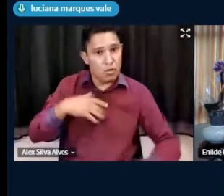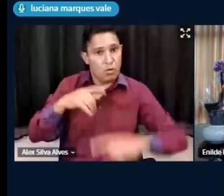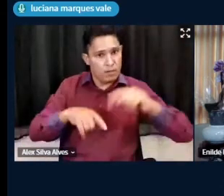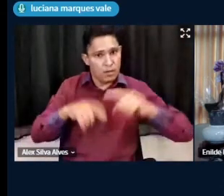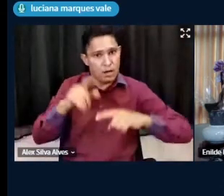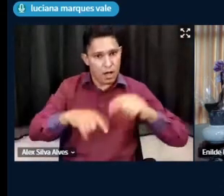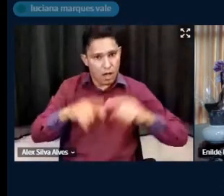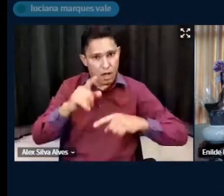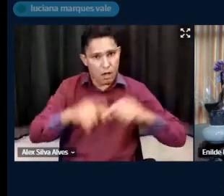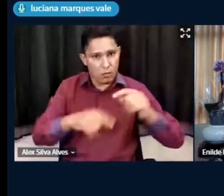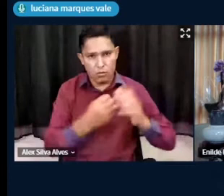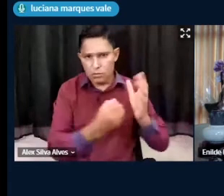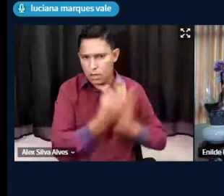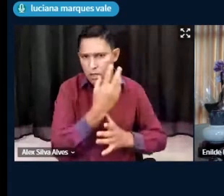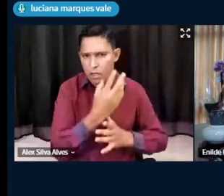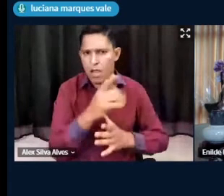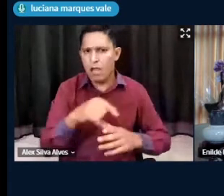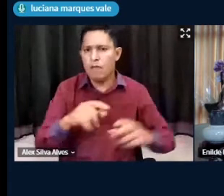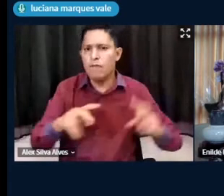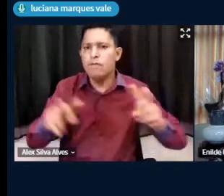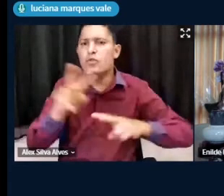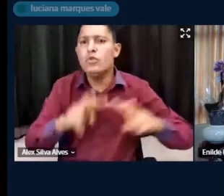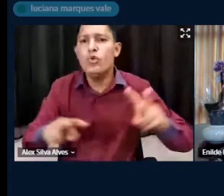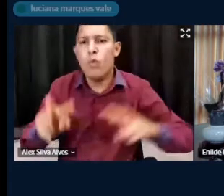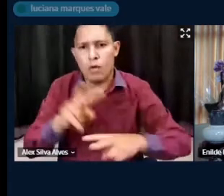surda, a minha língua,